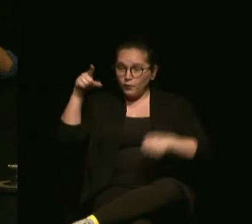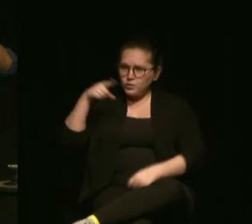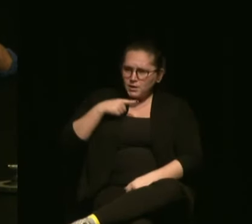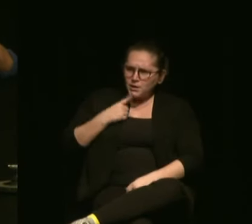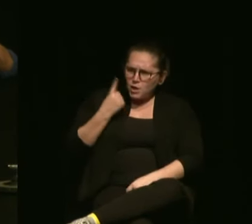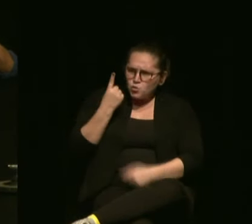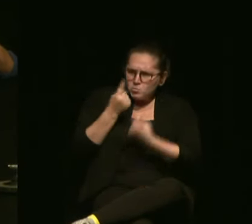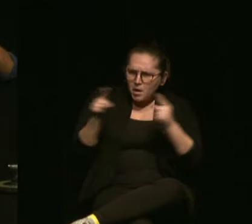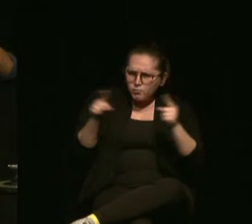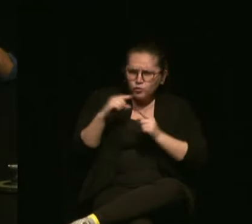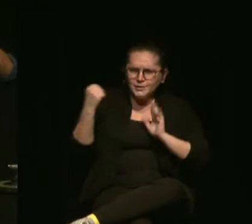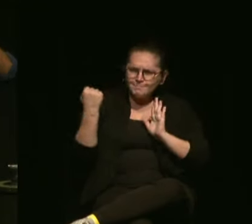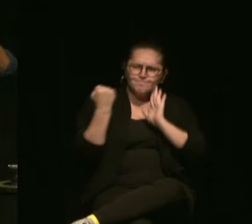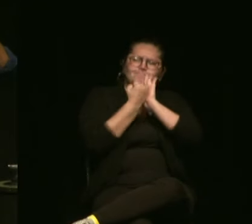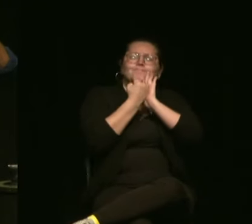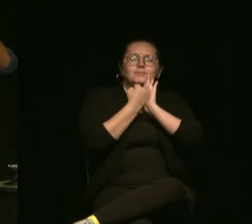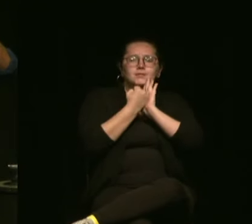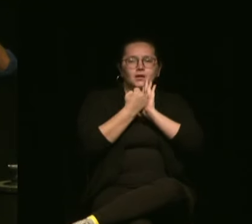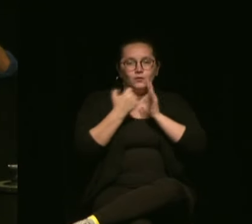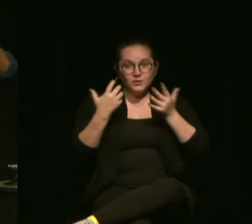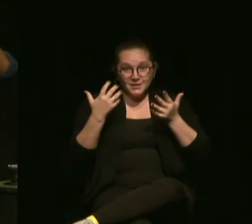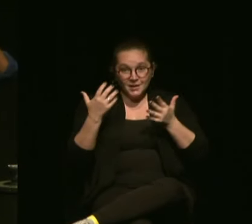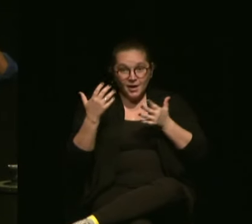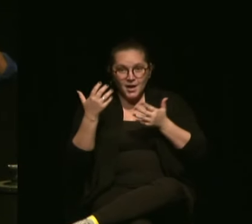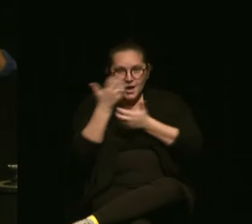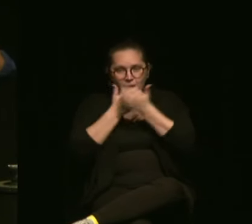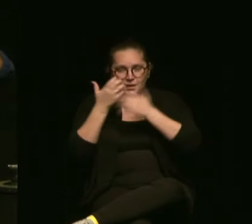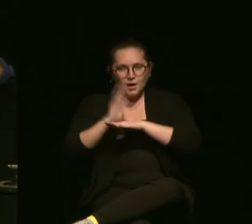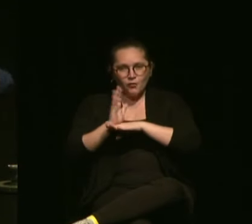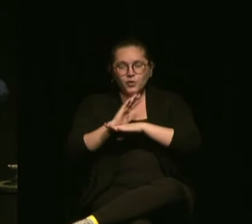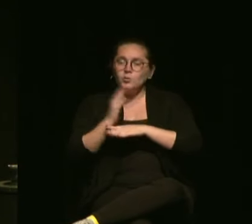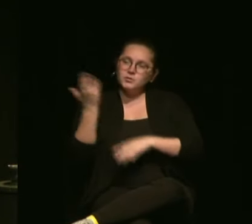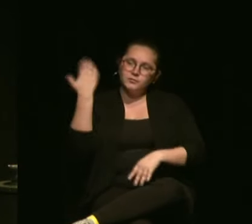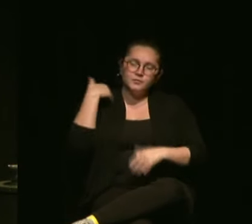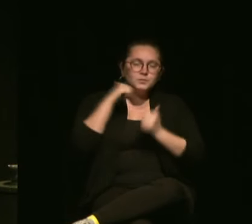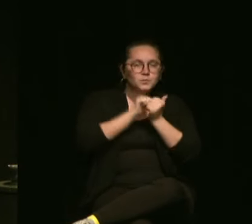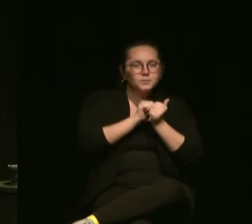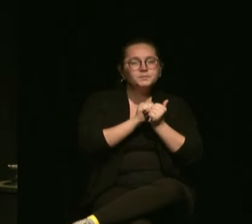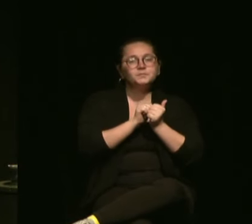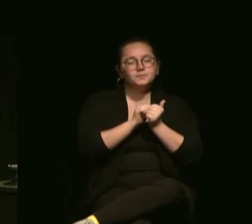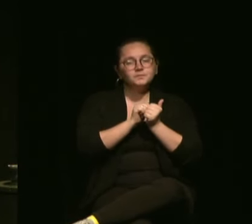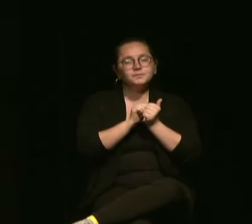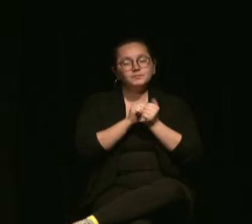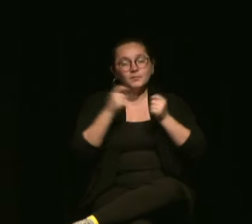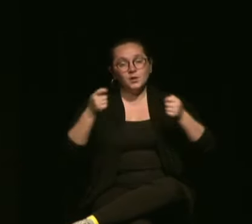que marcou a sua vida e você quer cantá-la para um filme, apareça aqui. Enfim. Então,